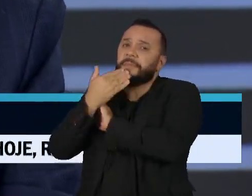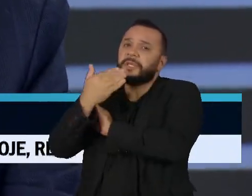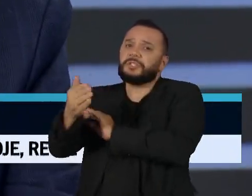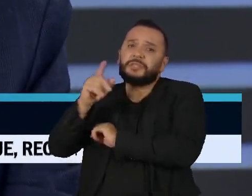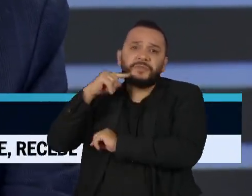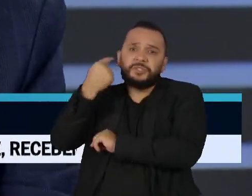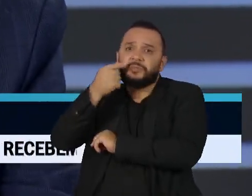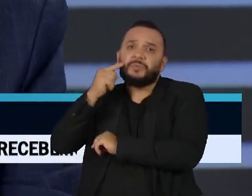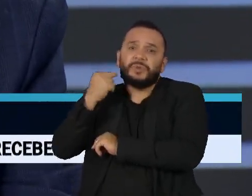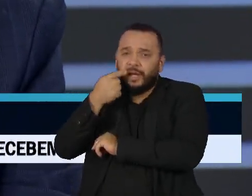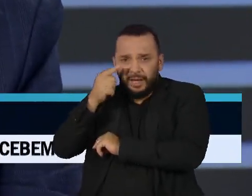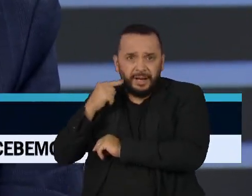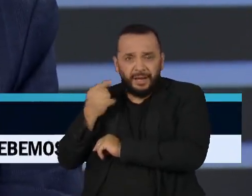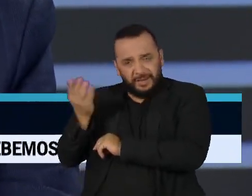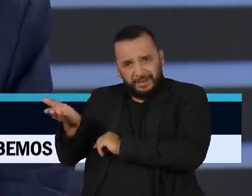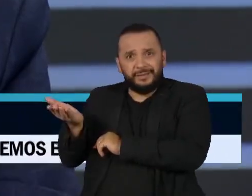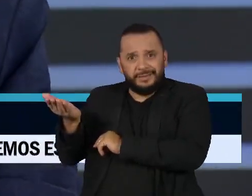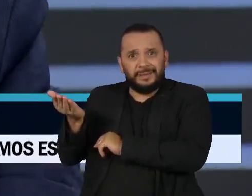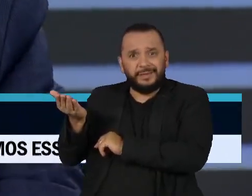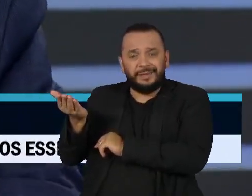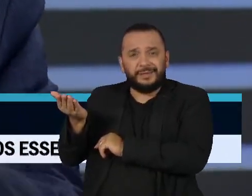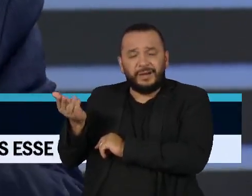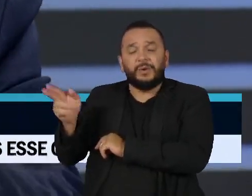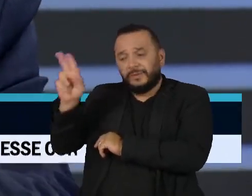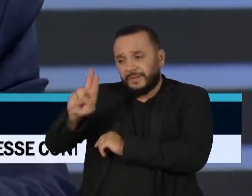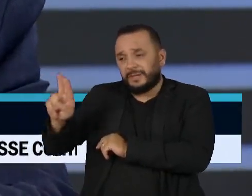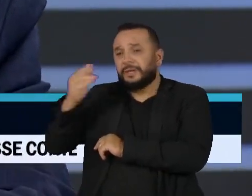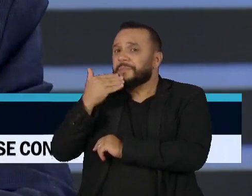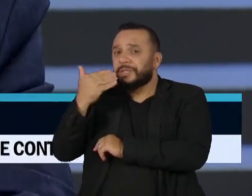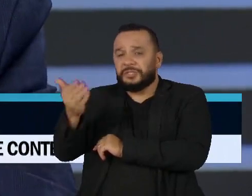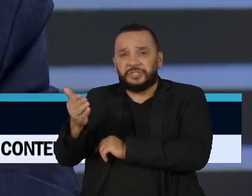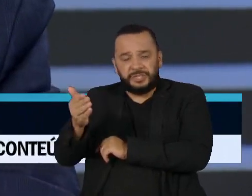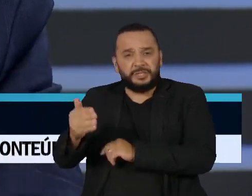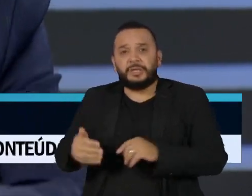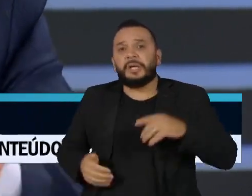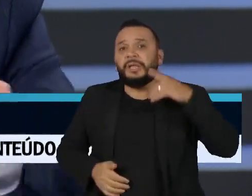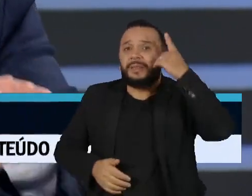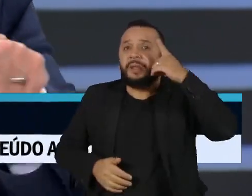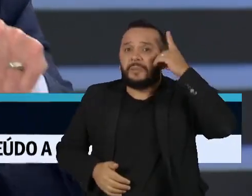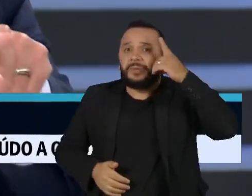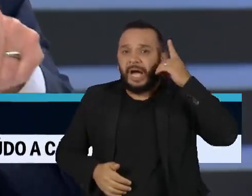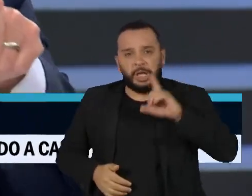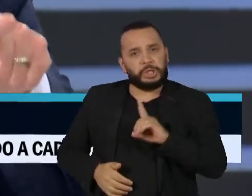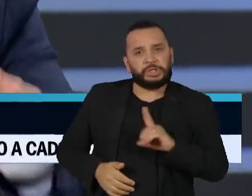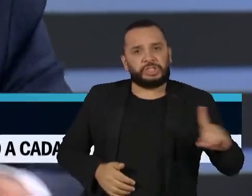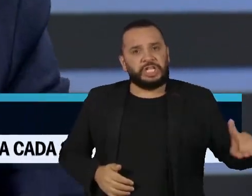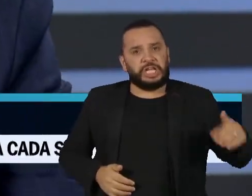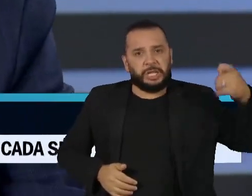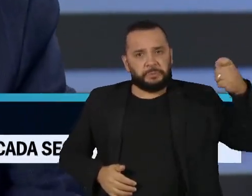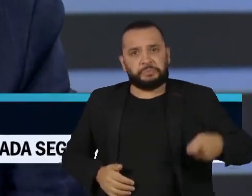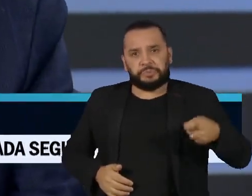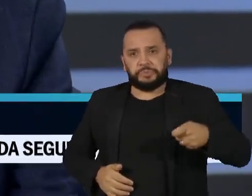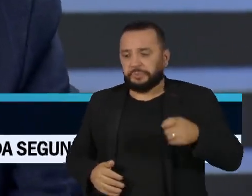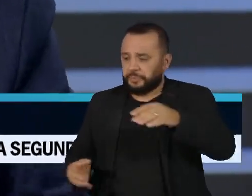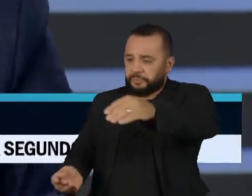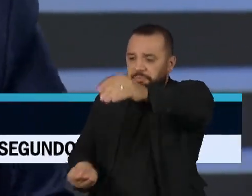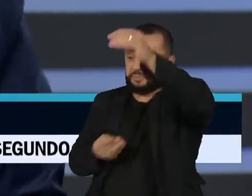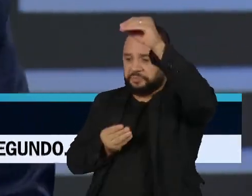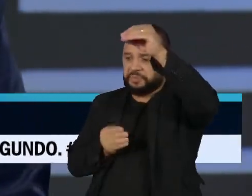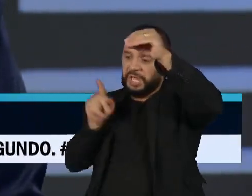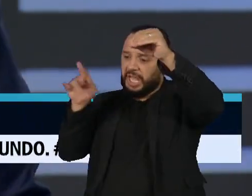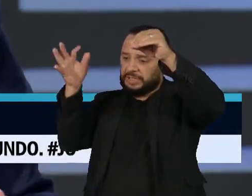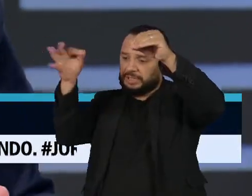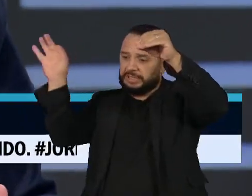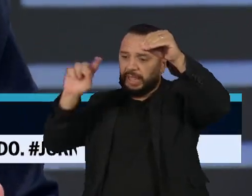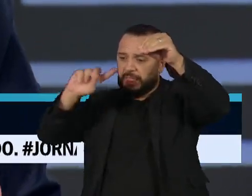seleção, chamado de vestibulares pelo Brasil, que agora é essa extrema-direita que do golpe fracassado do dia 8 de janeiro